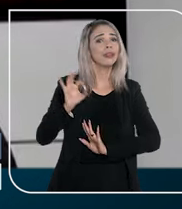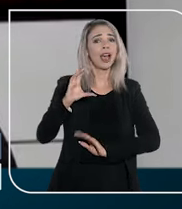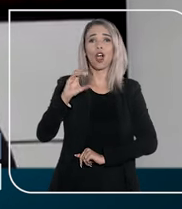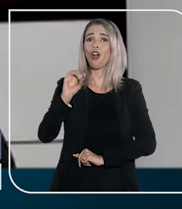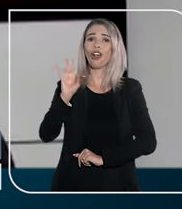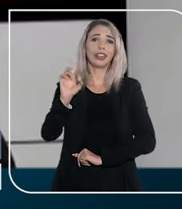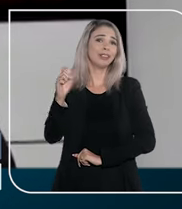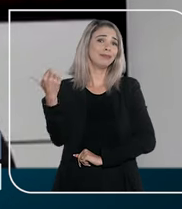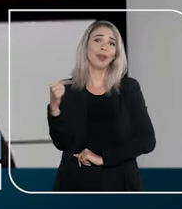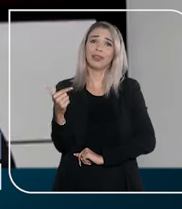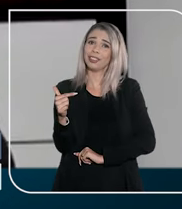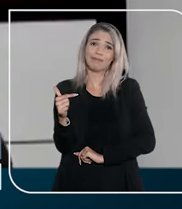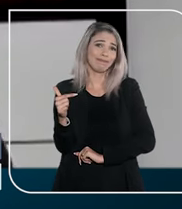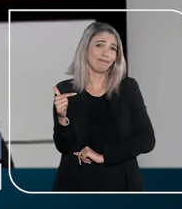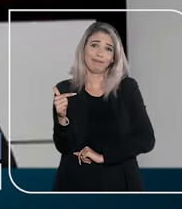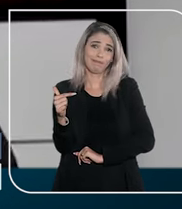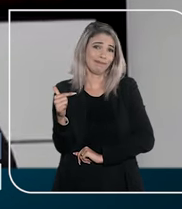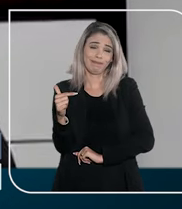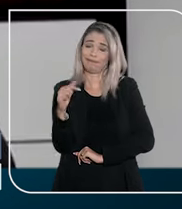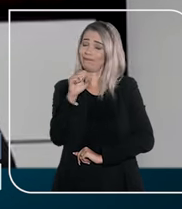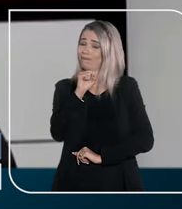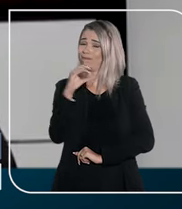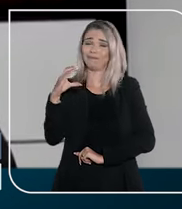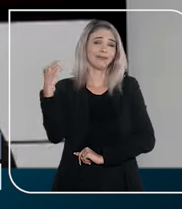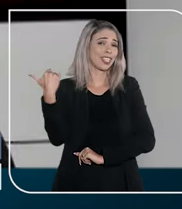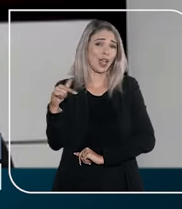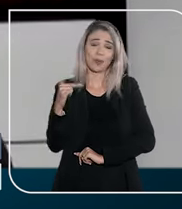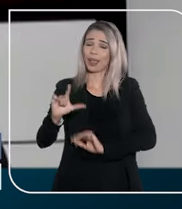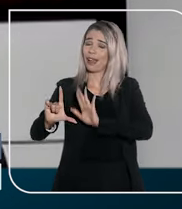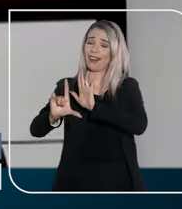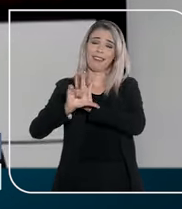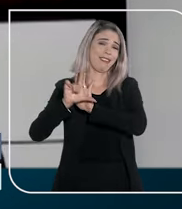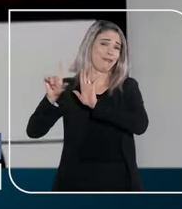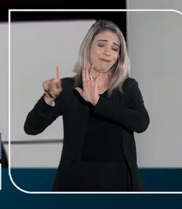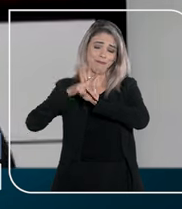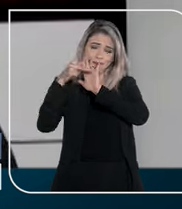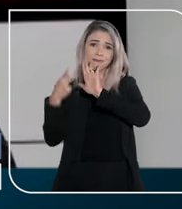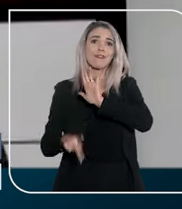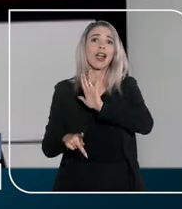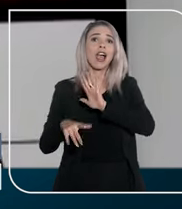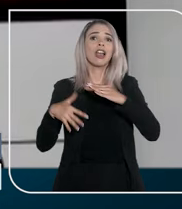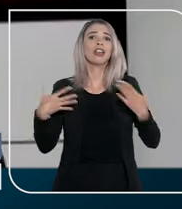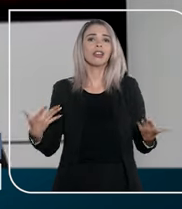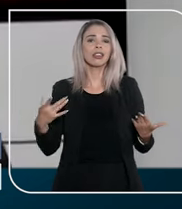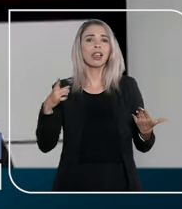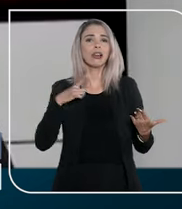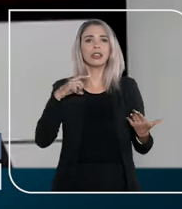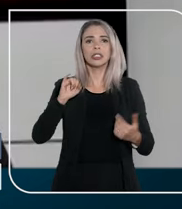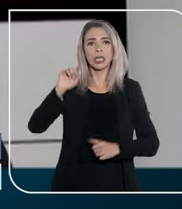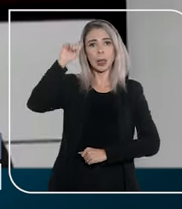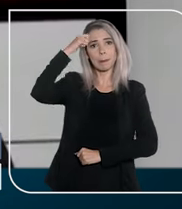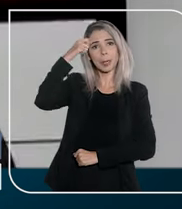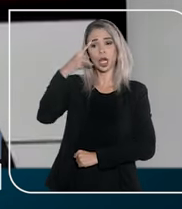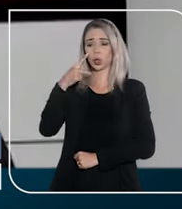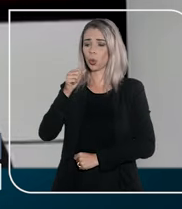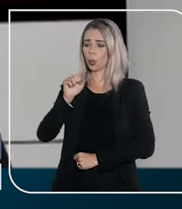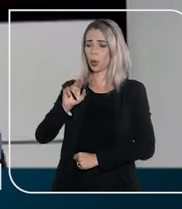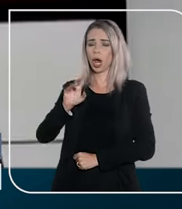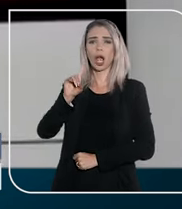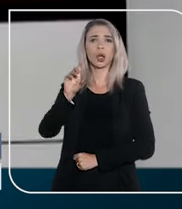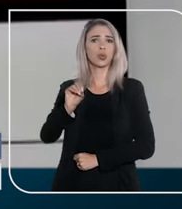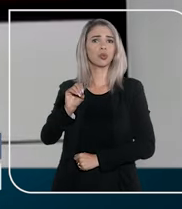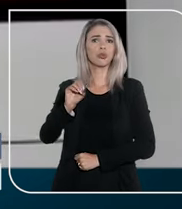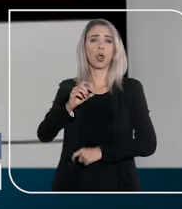cotistas. Não existe. Em Santa Catarina não existe essa lei. Então, obviamente, que alguém que se perceba negro ou pardo em Santa Catarina não